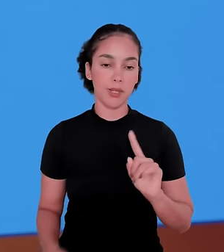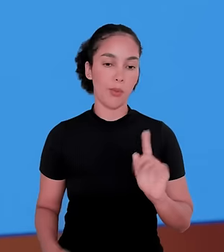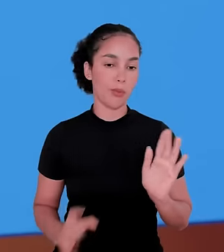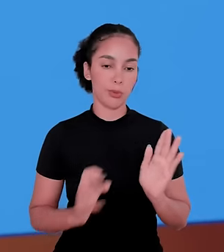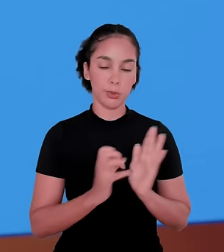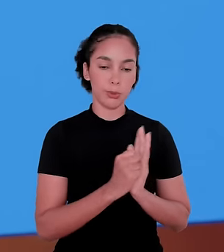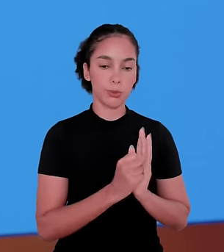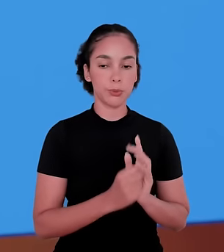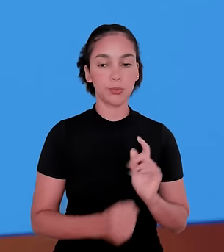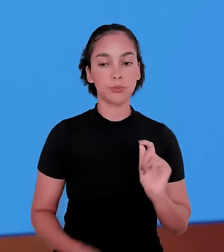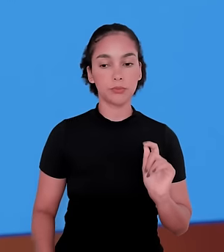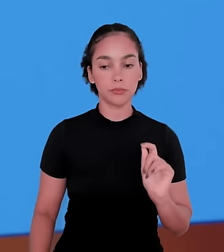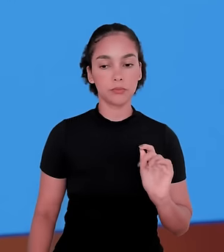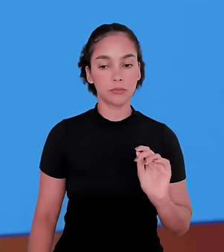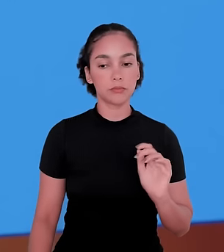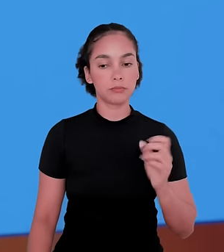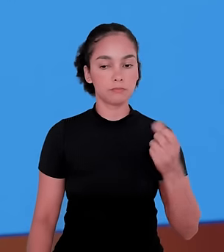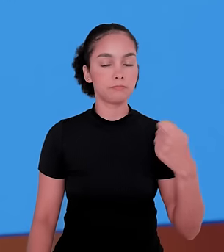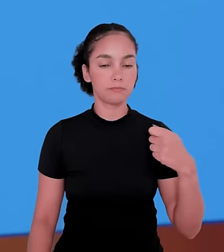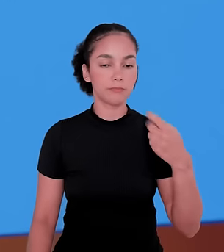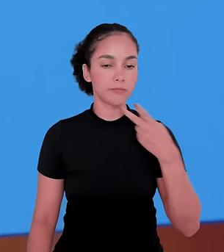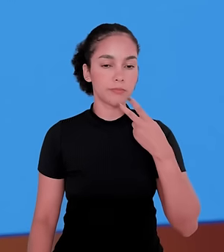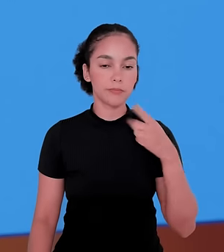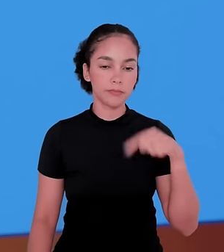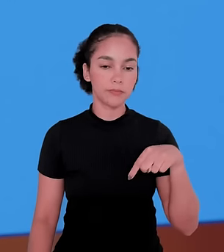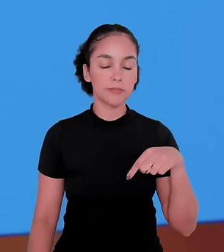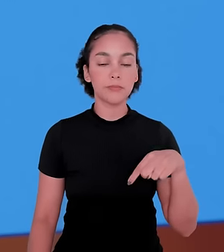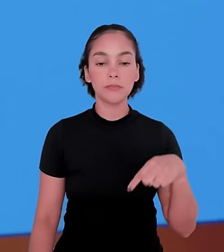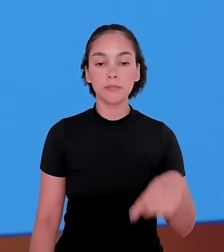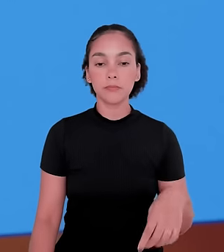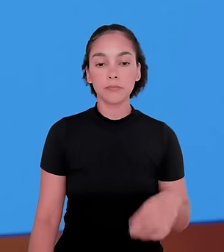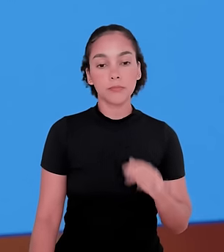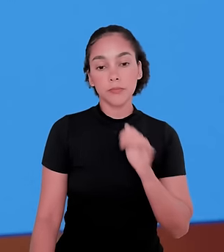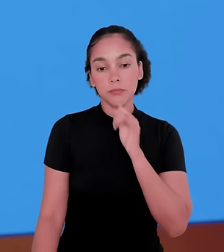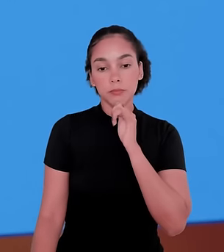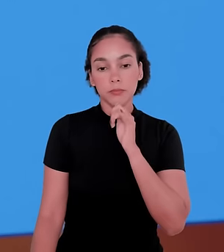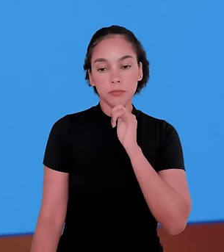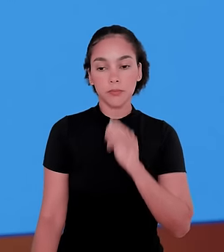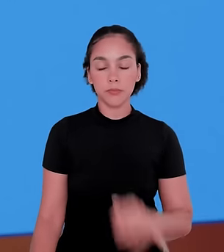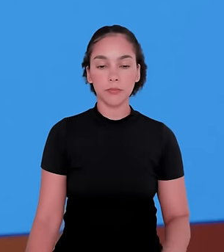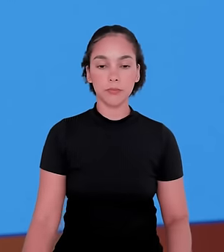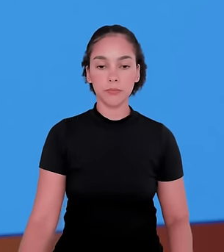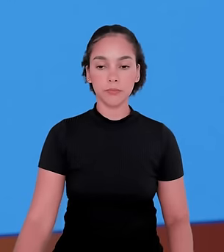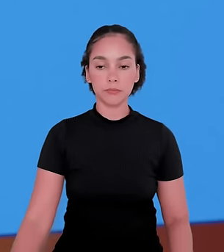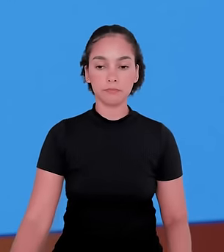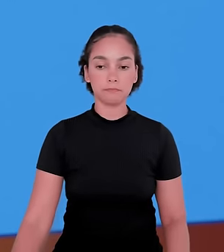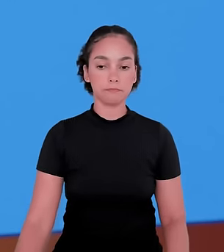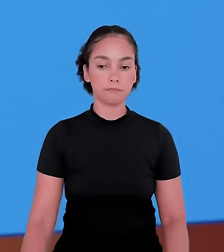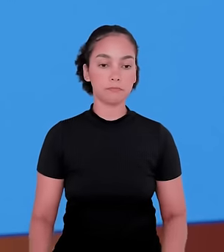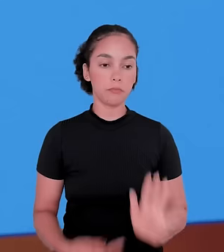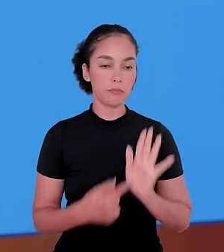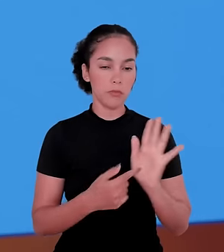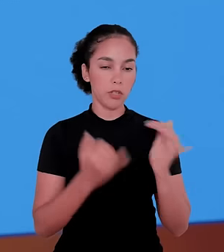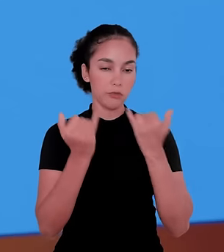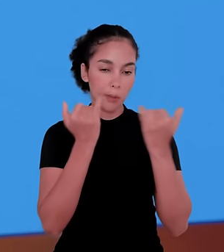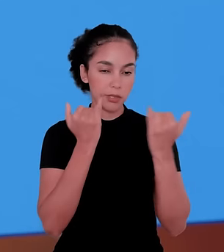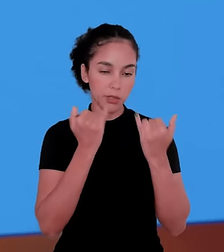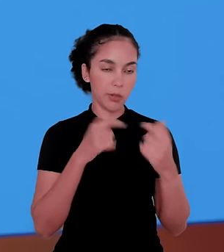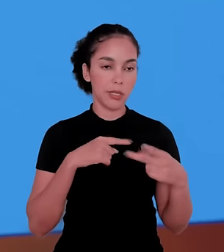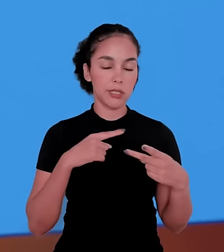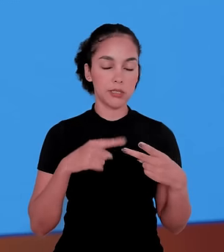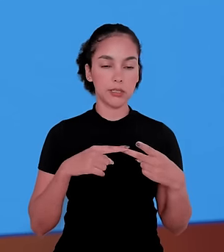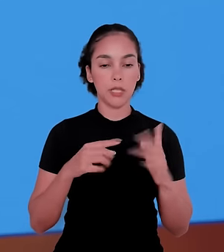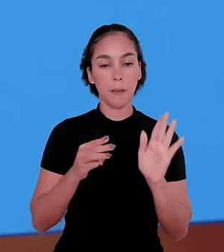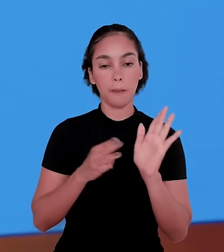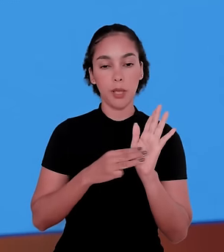possível de patentear que acho que vale a pena a gente comentar aqui por exemplo apresentação de informações métodos matemáticos